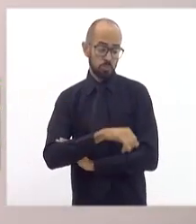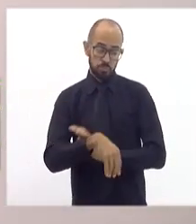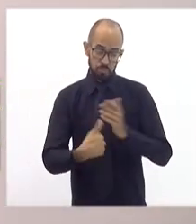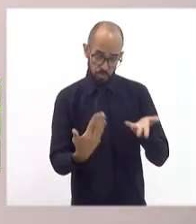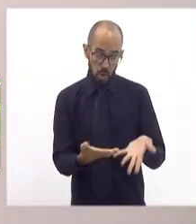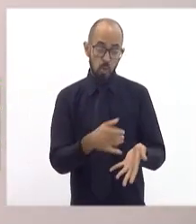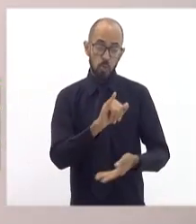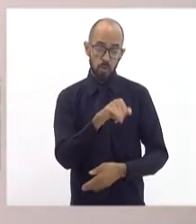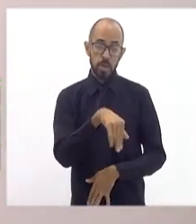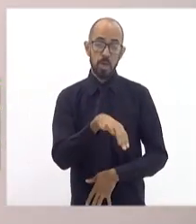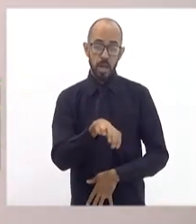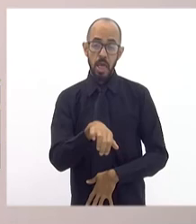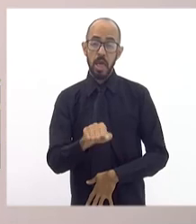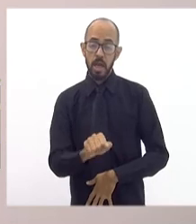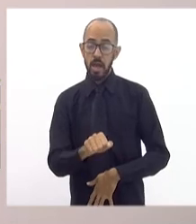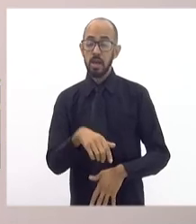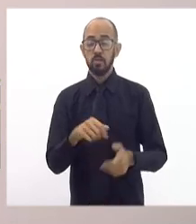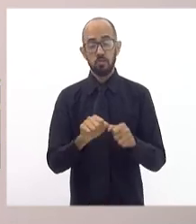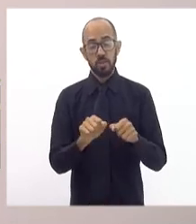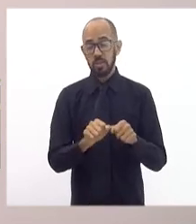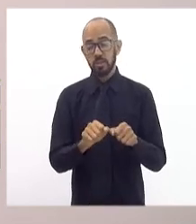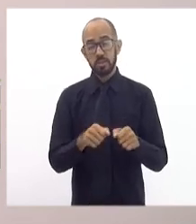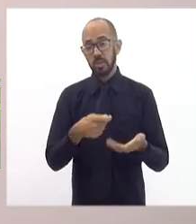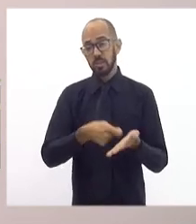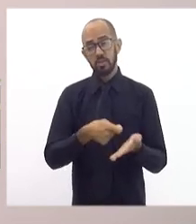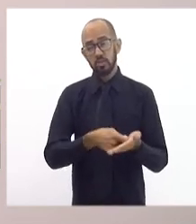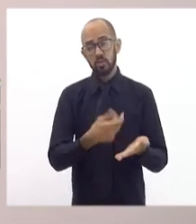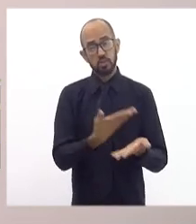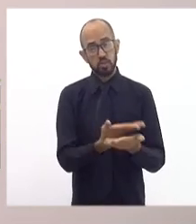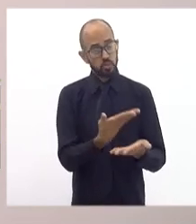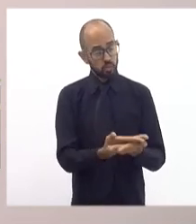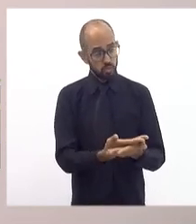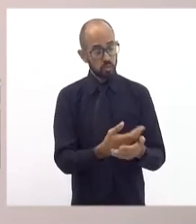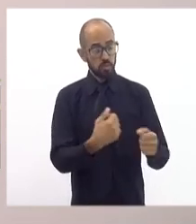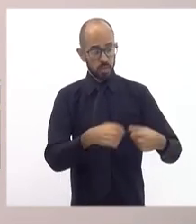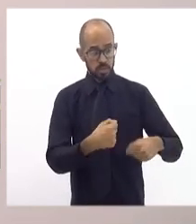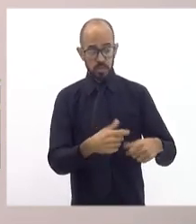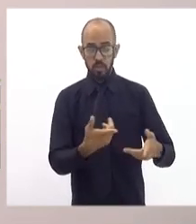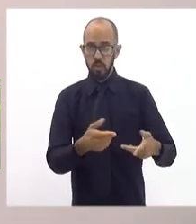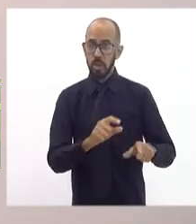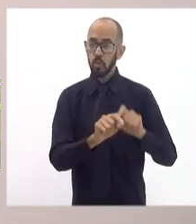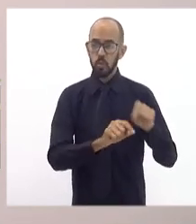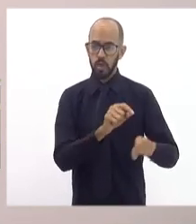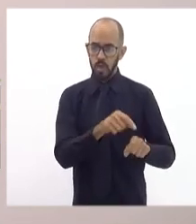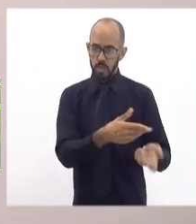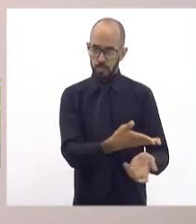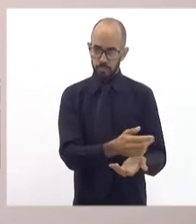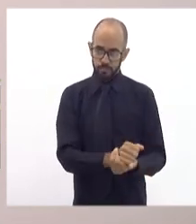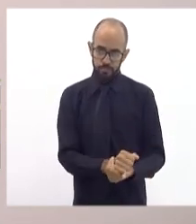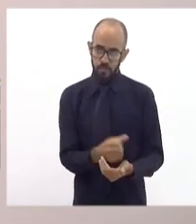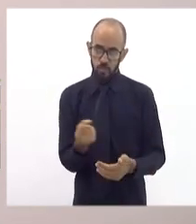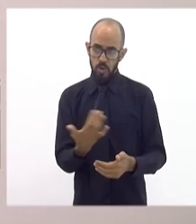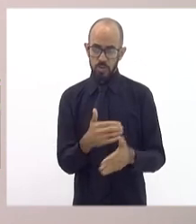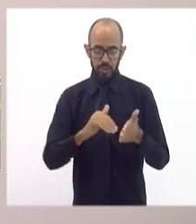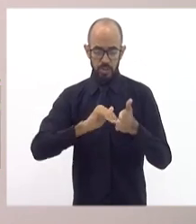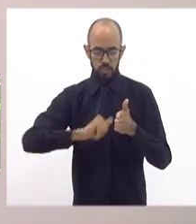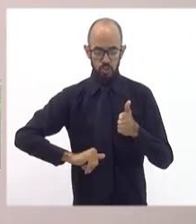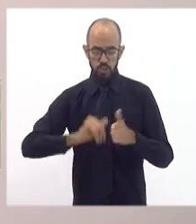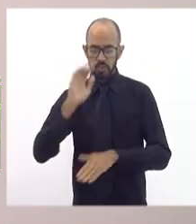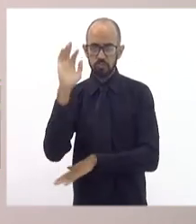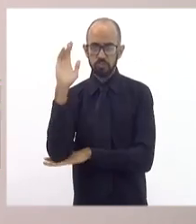sobre o processo ou seja exigiu os estudos necessários qual eram os estudos atenção quando você vai ter supressão de vegetação